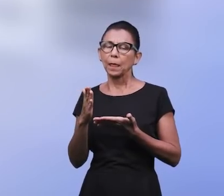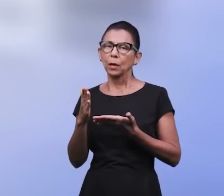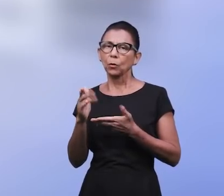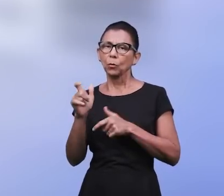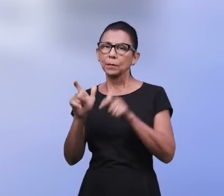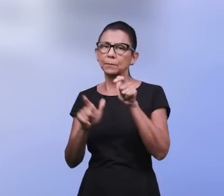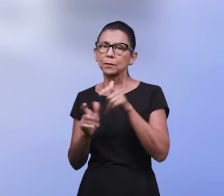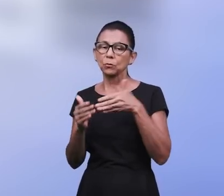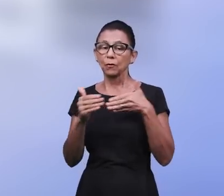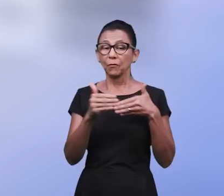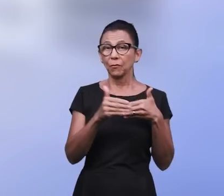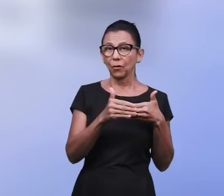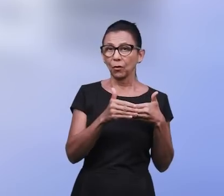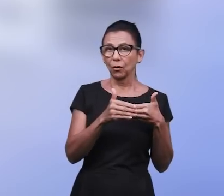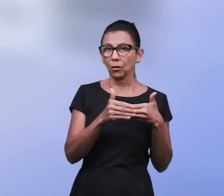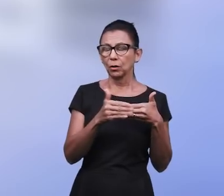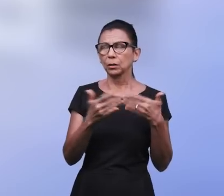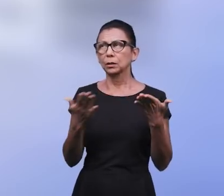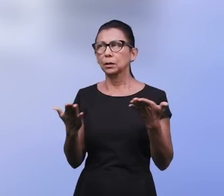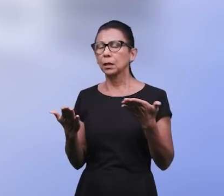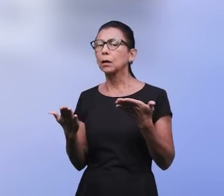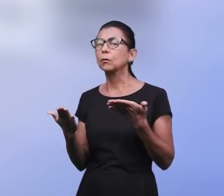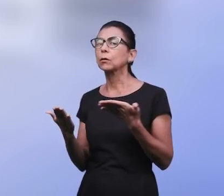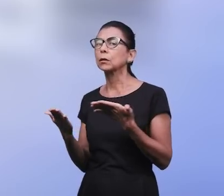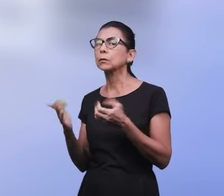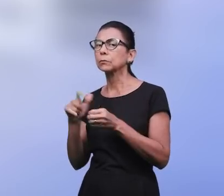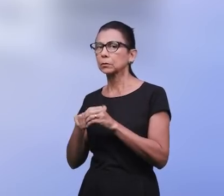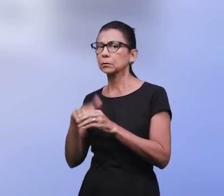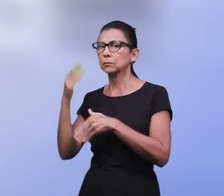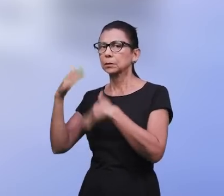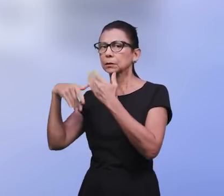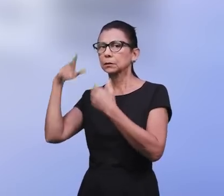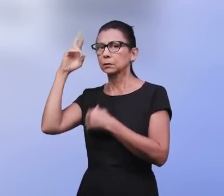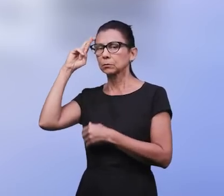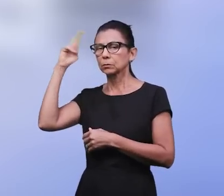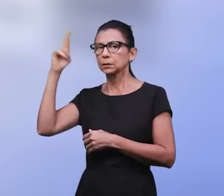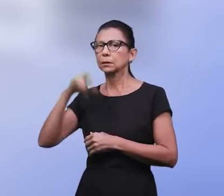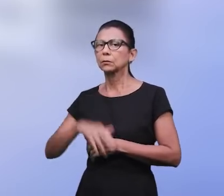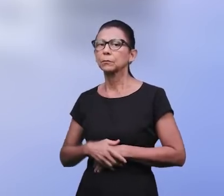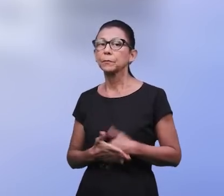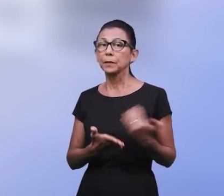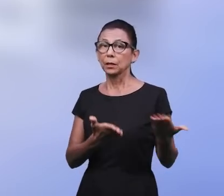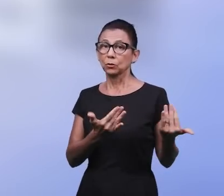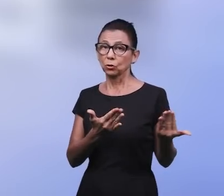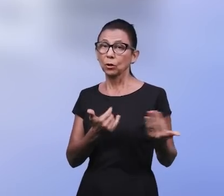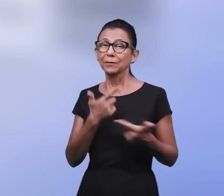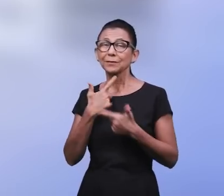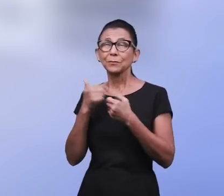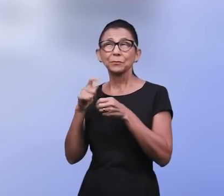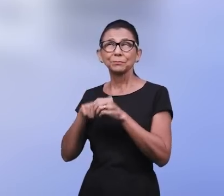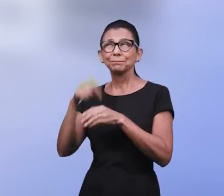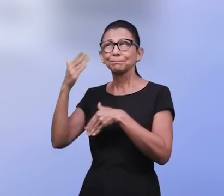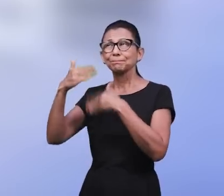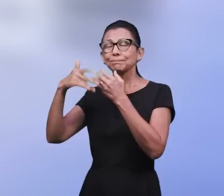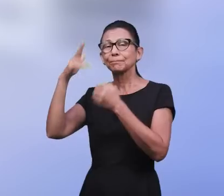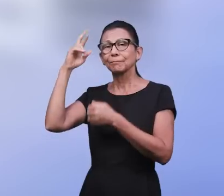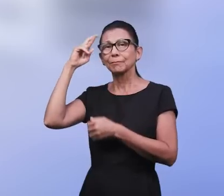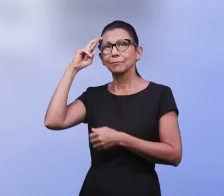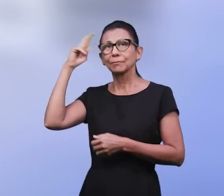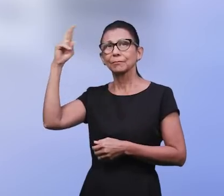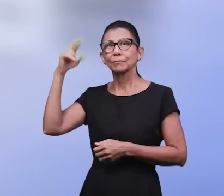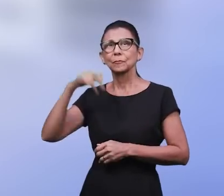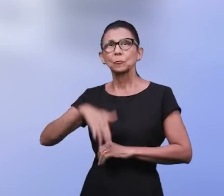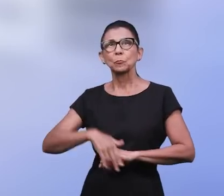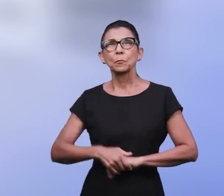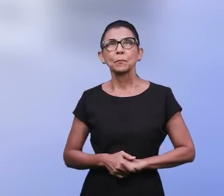estariam fazendo um novo conselho com o Senhor. E o desejo desses jovens é ficar, voltar para a presença do Senhor, né?